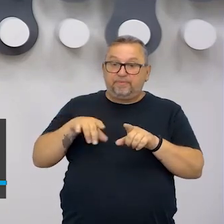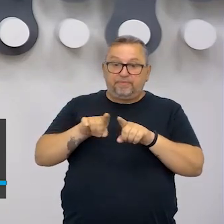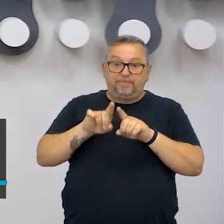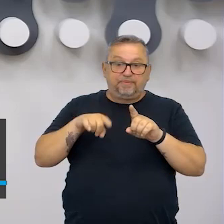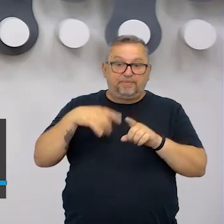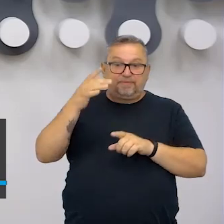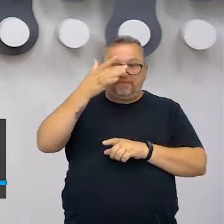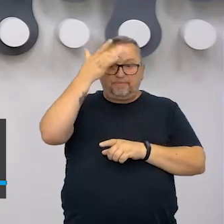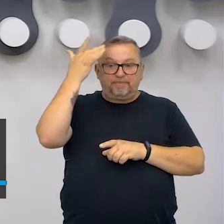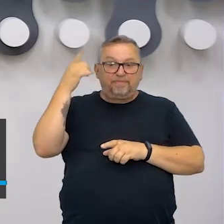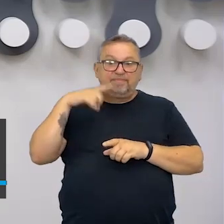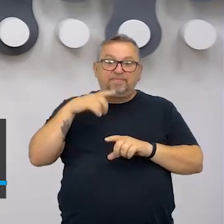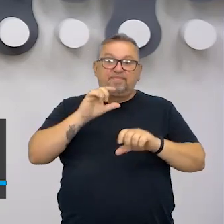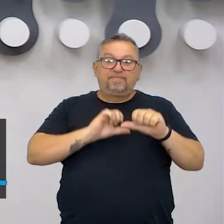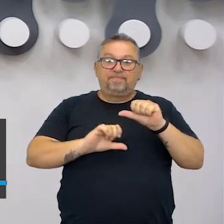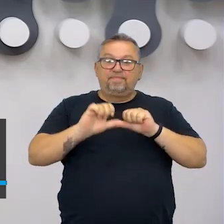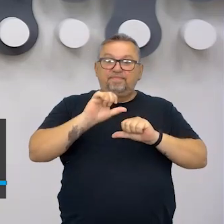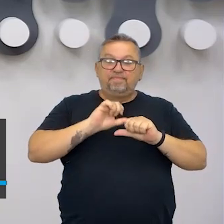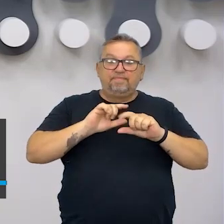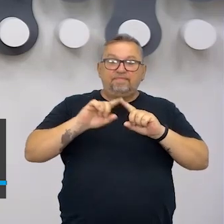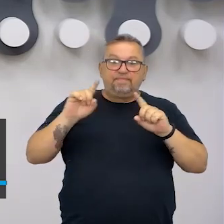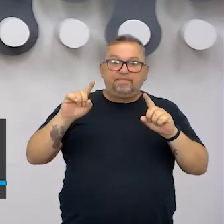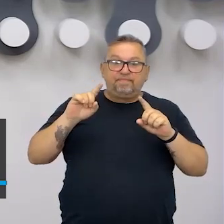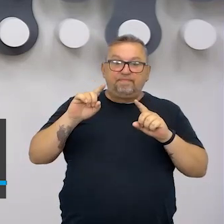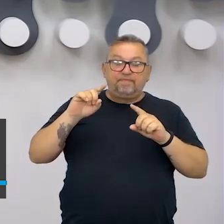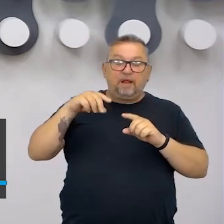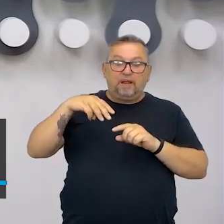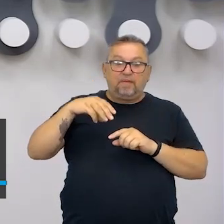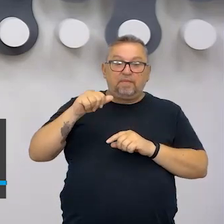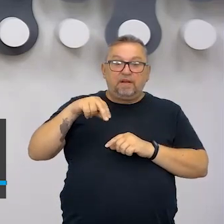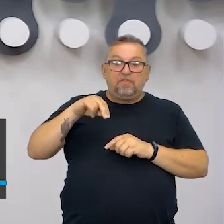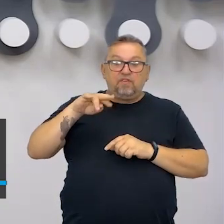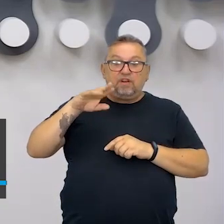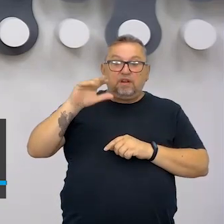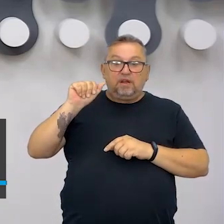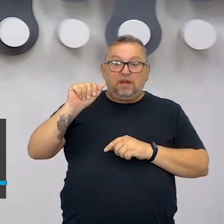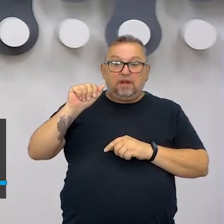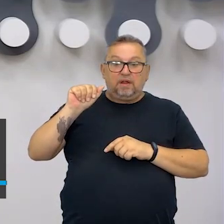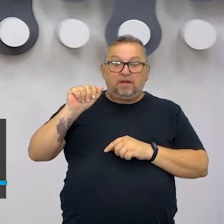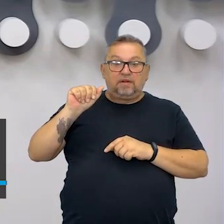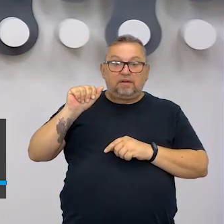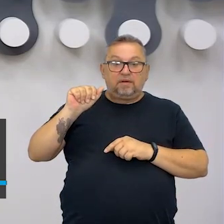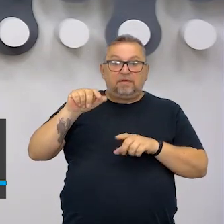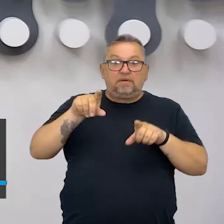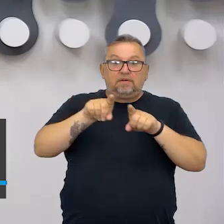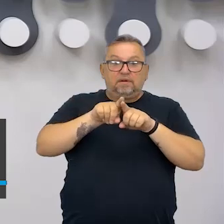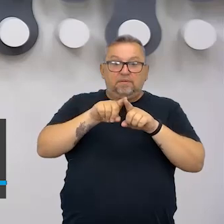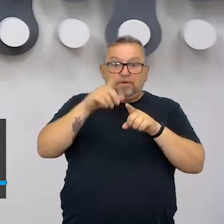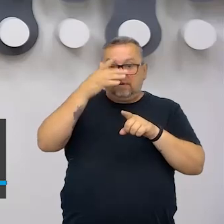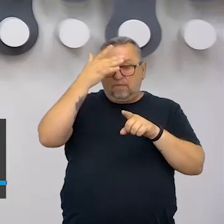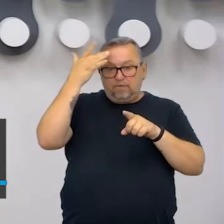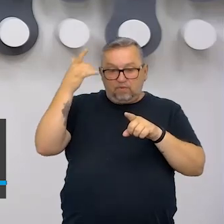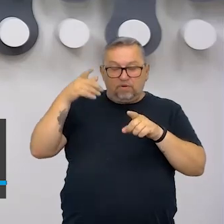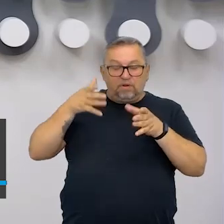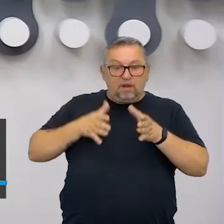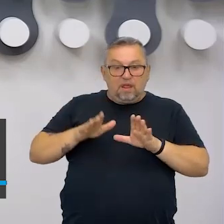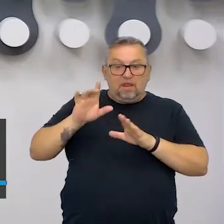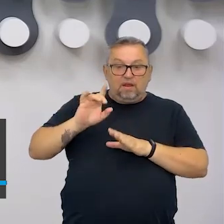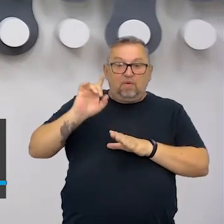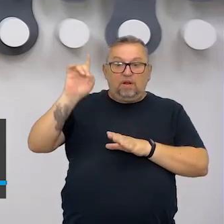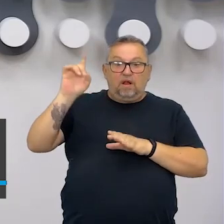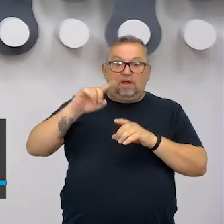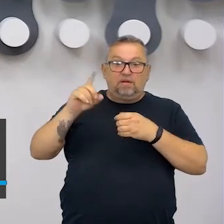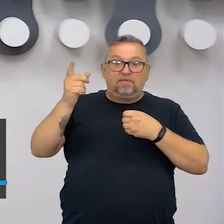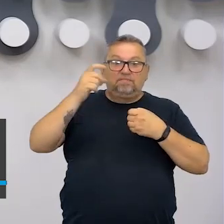essas pessoas elas retornavam às Antilhas, né, a Martinica, no caso, os seus conterrâneos, eles voltavam